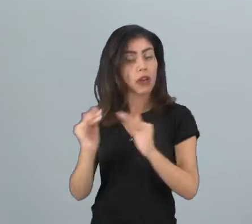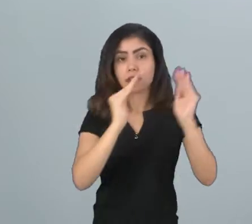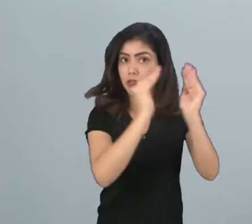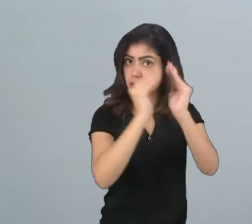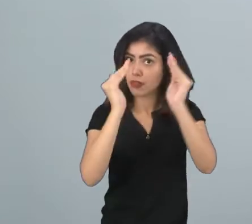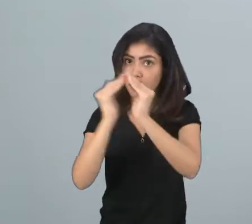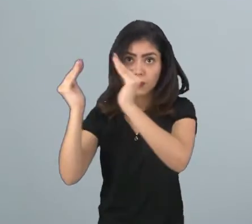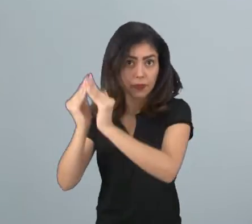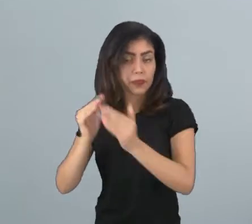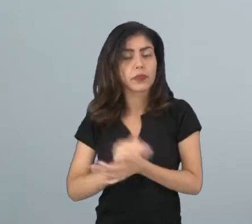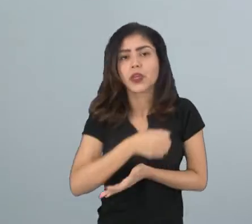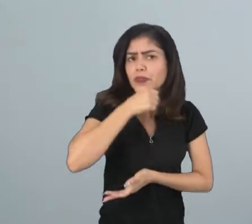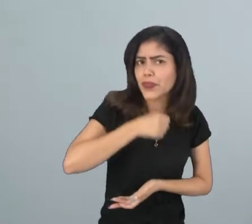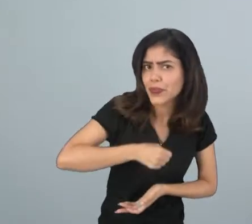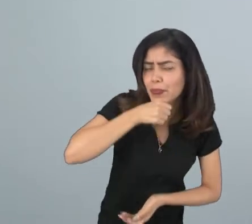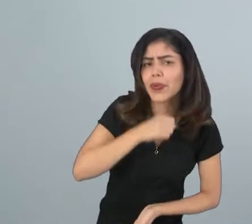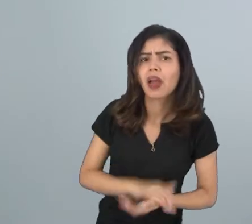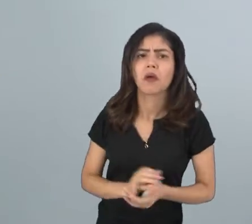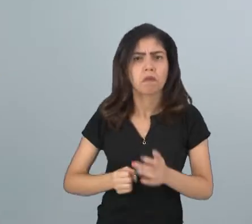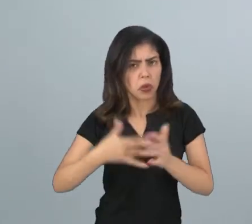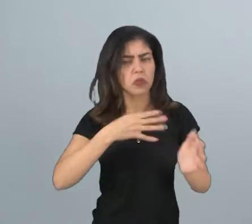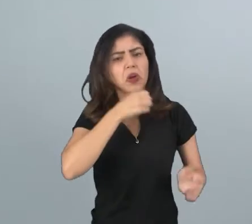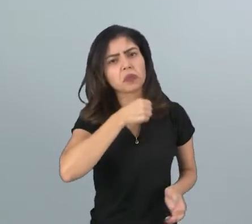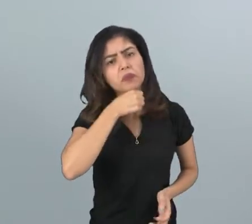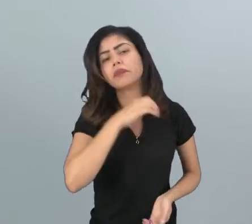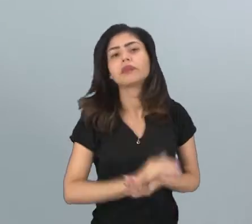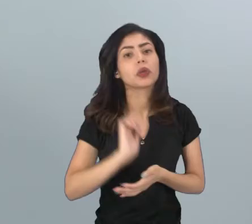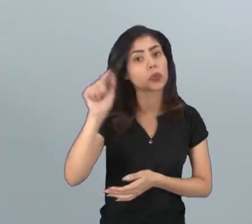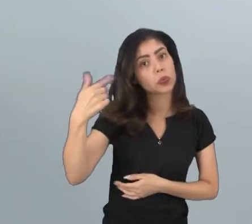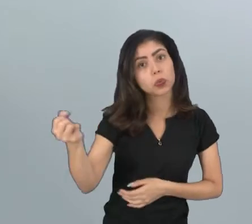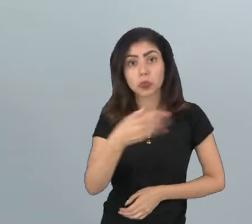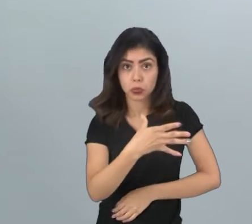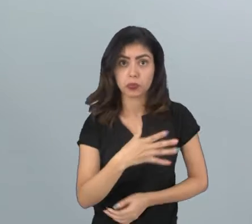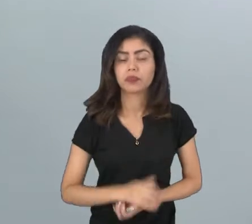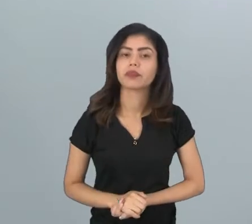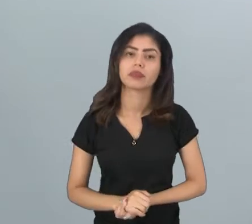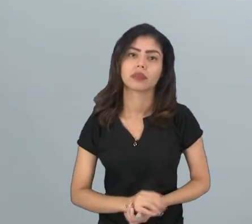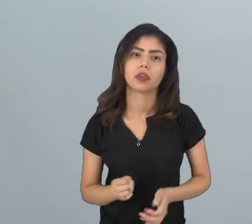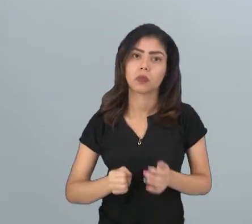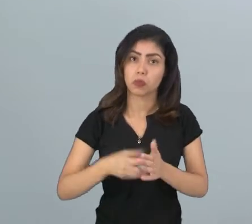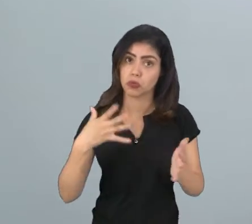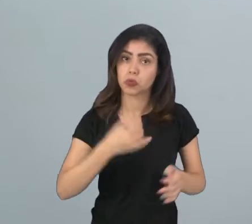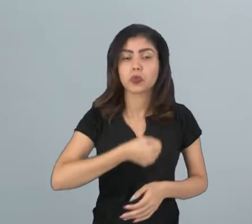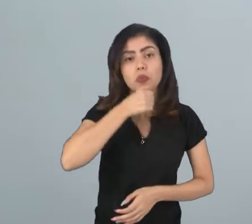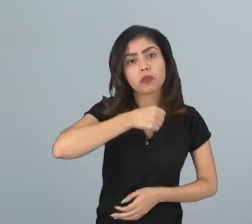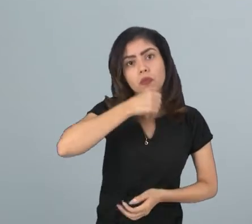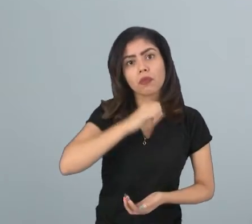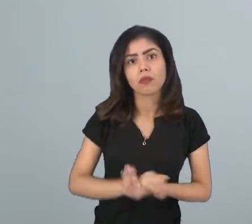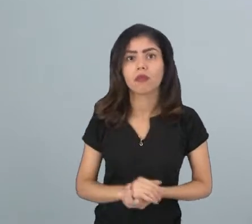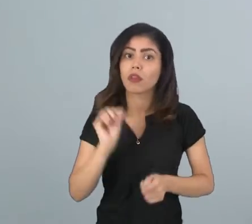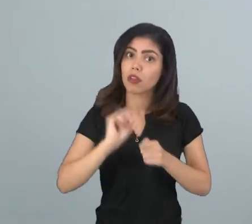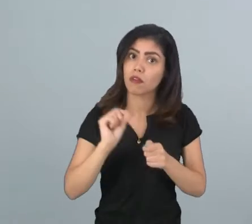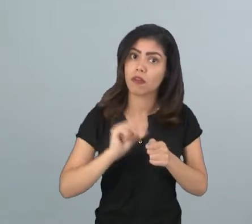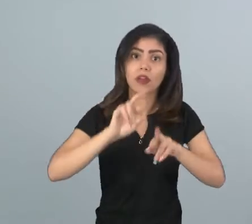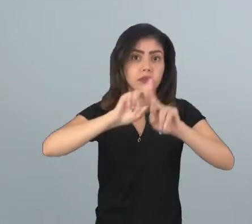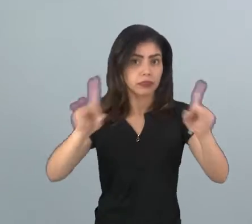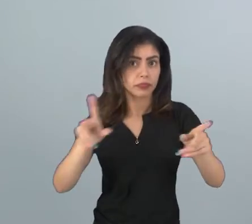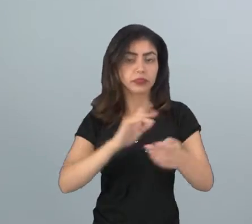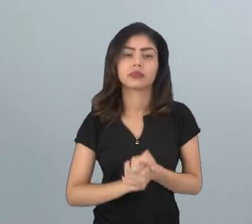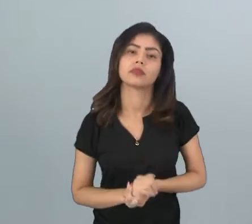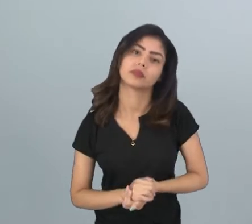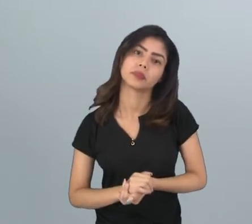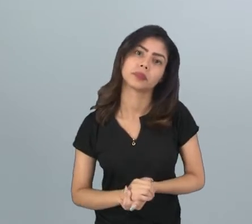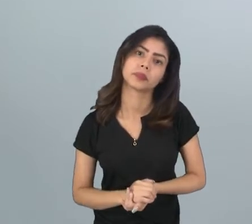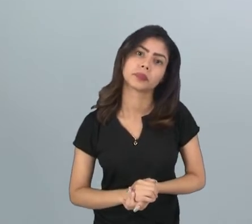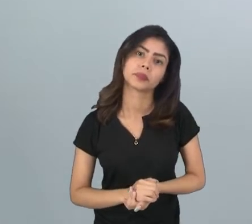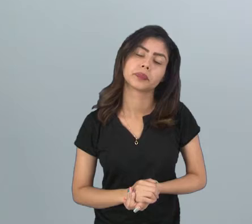casas velhas, muito velhas, e outras novas, muito novas, que fazem uma distinção de períodos